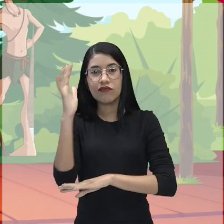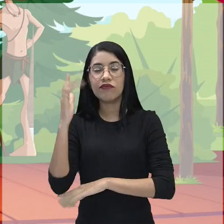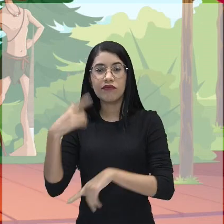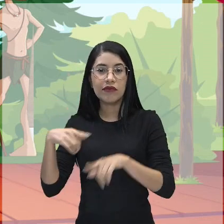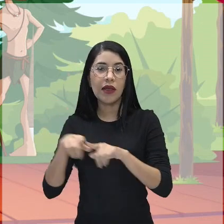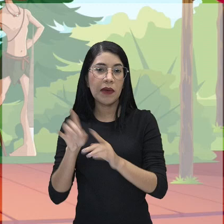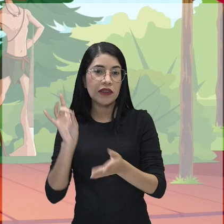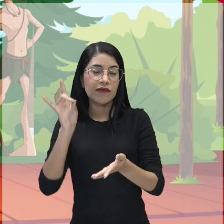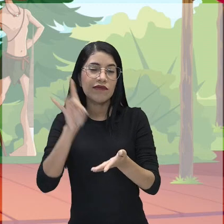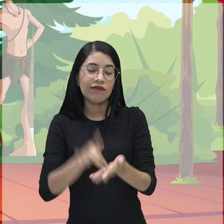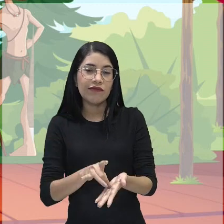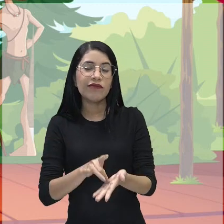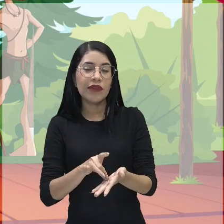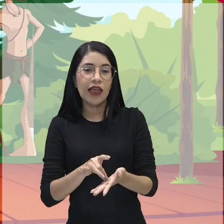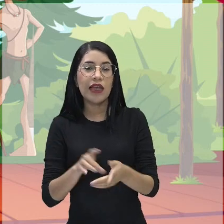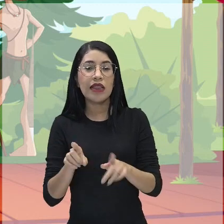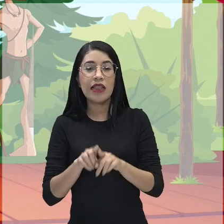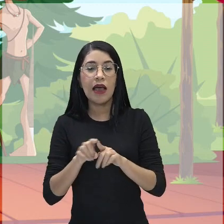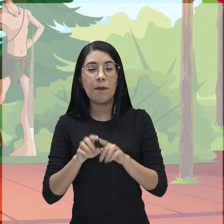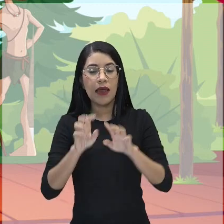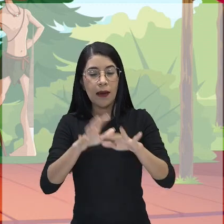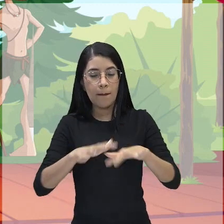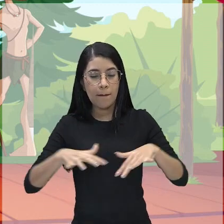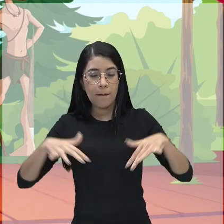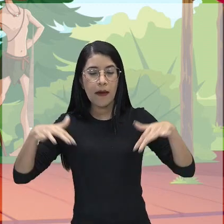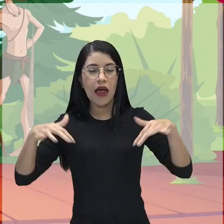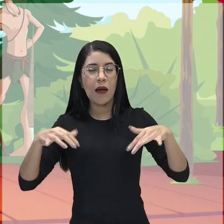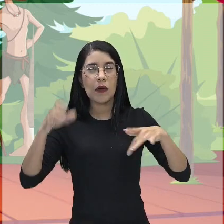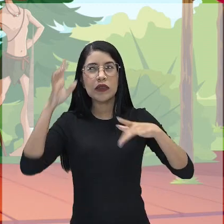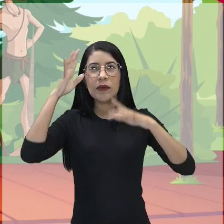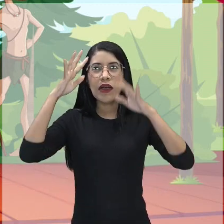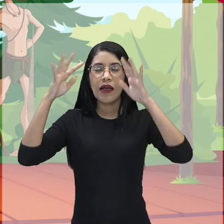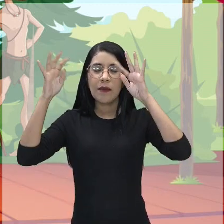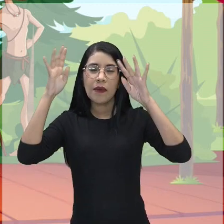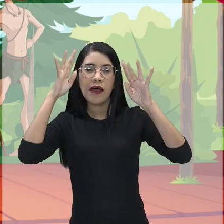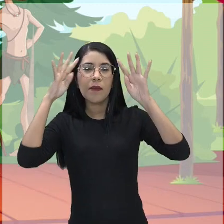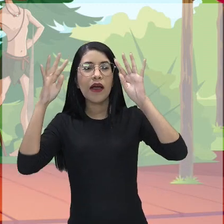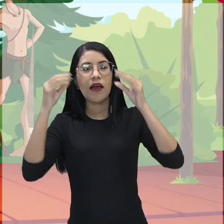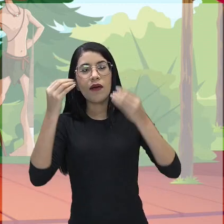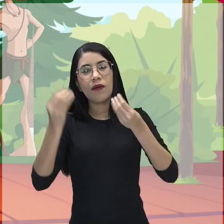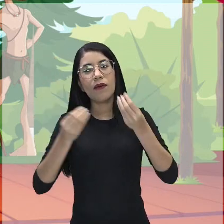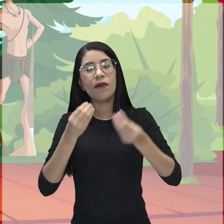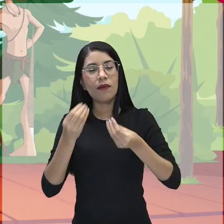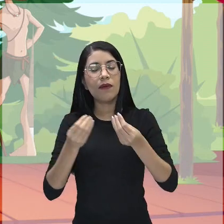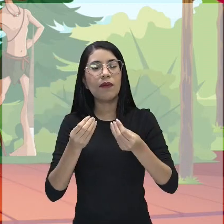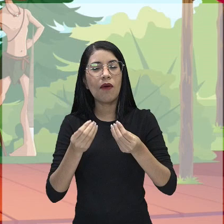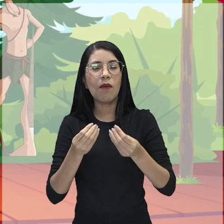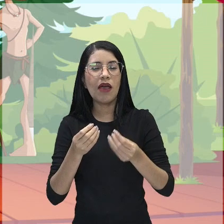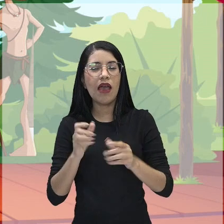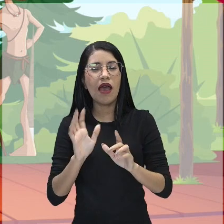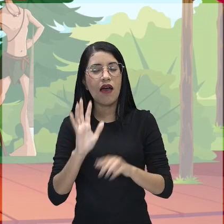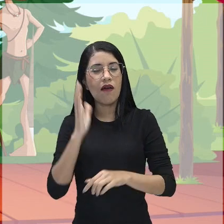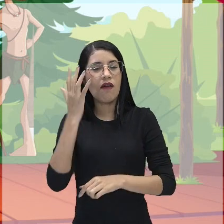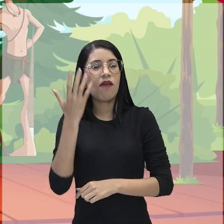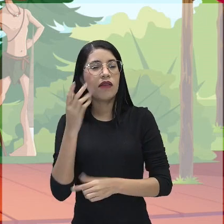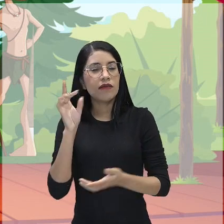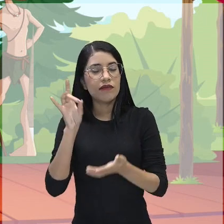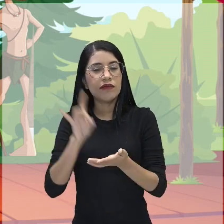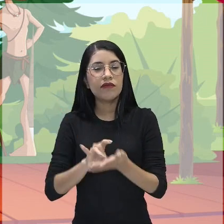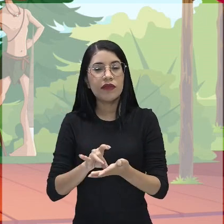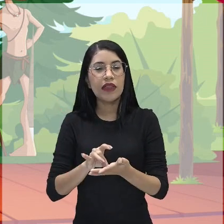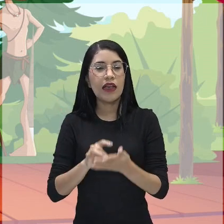na floresta. O público poder viajar nessa trama, não é verdade? Nessa peça